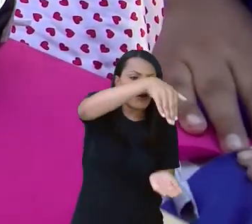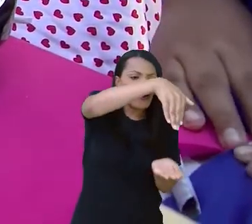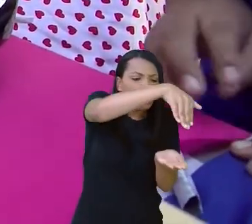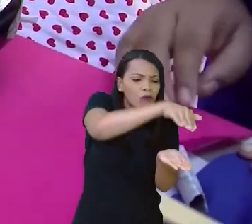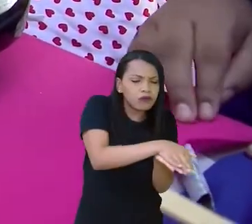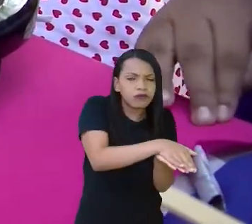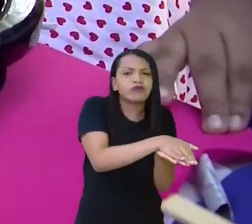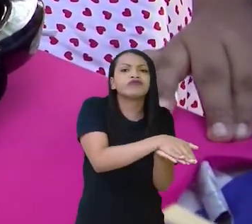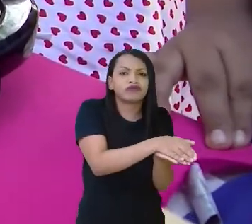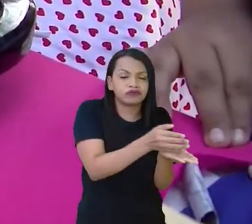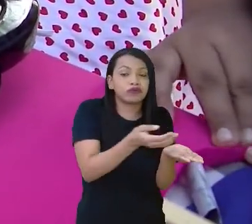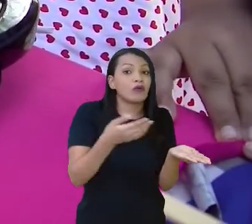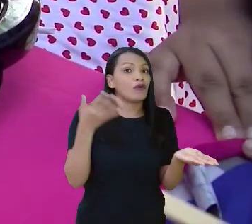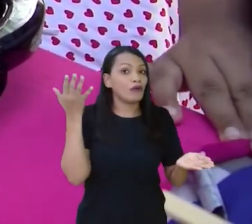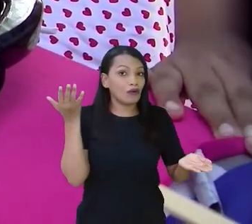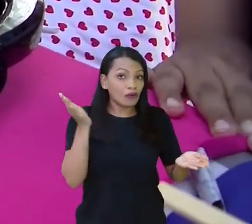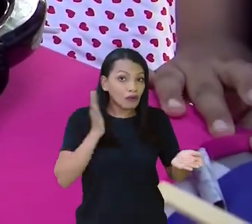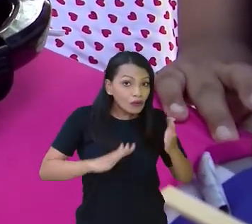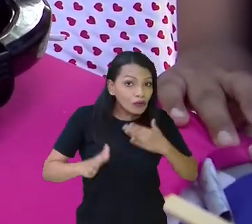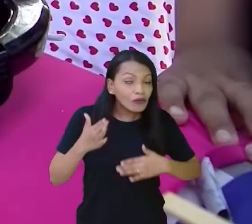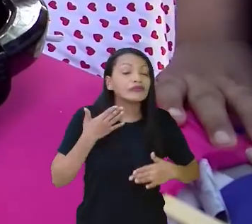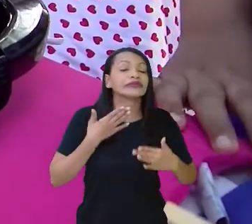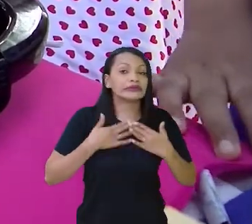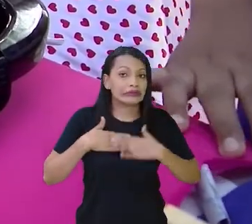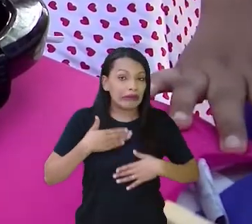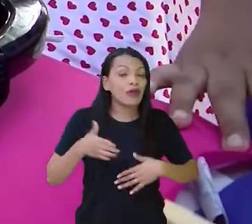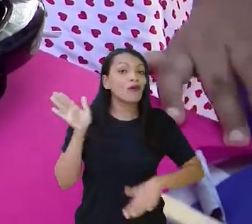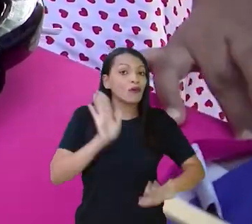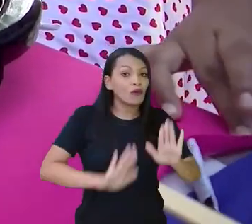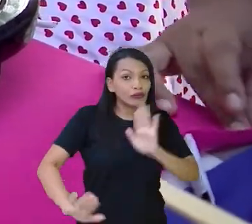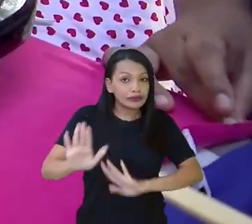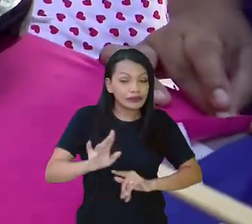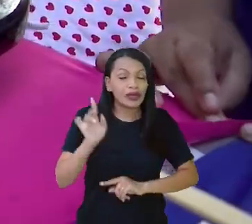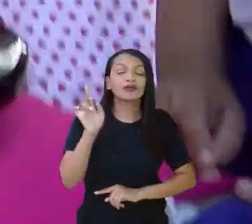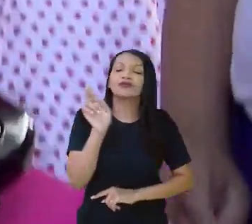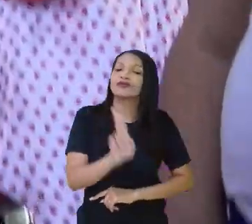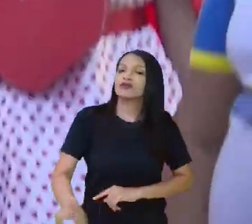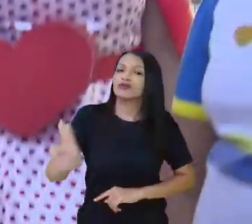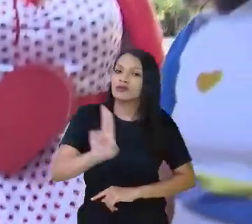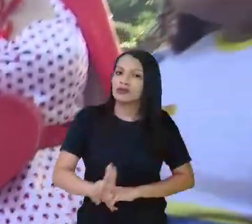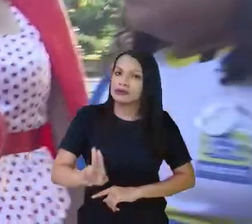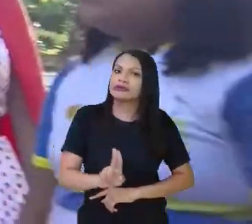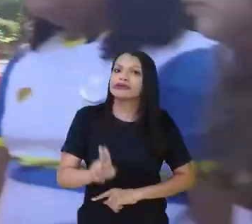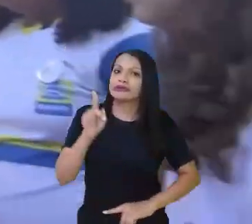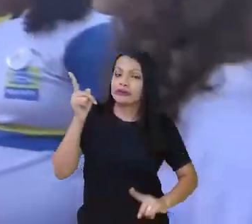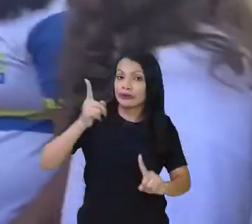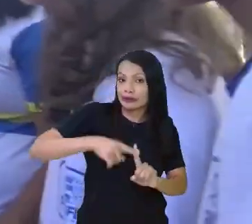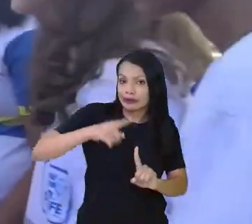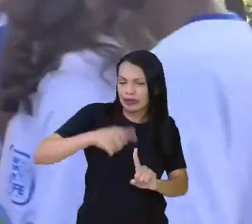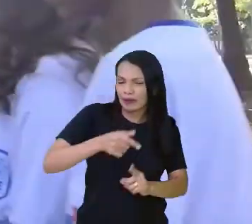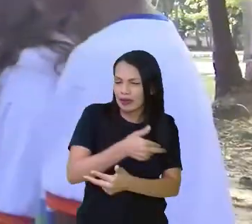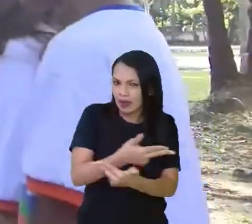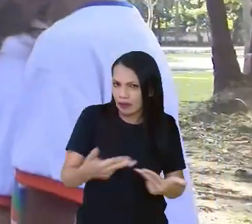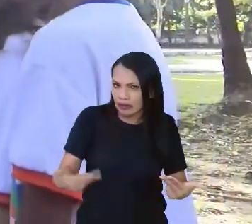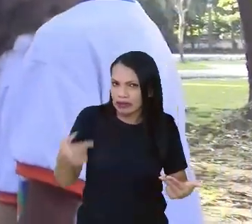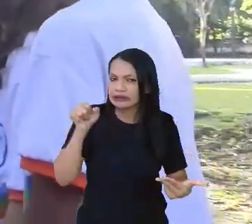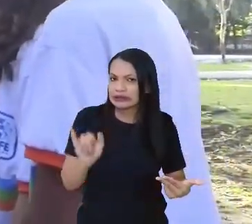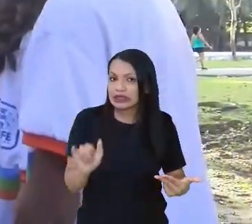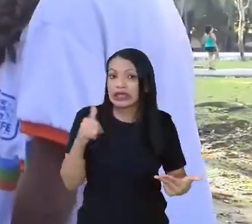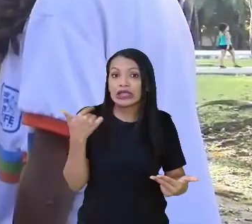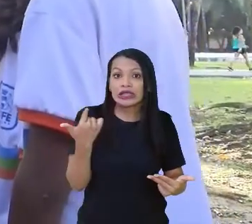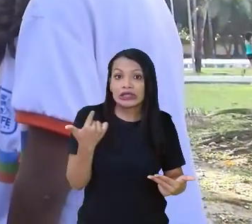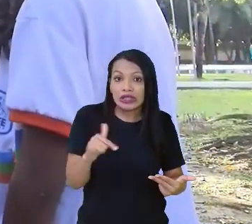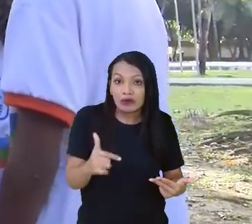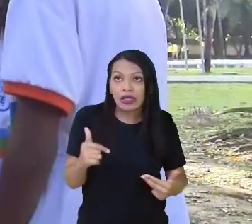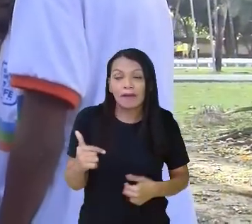Presta atenção, garotada. Não utilize esse tipo de instrumento sem a presença de um adulto, tá? Feito